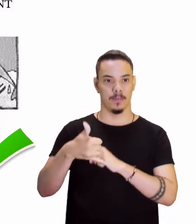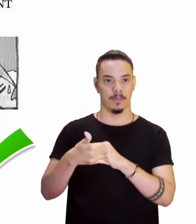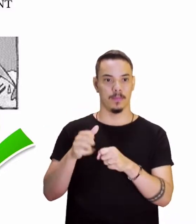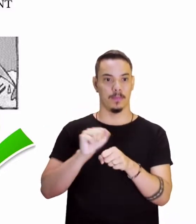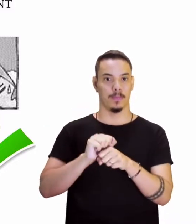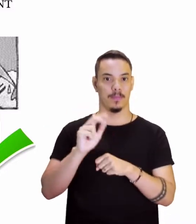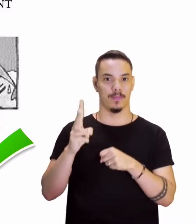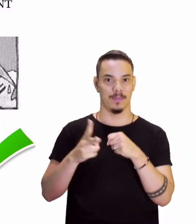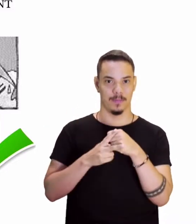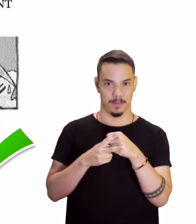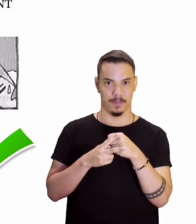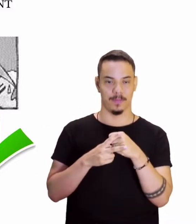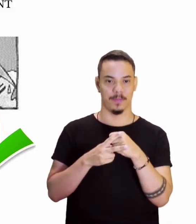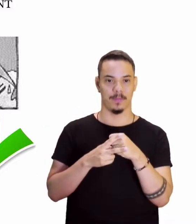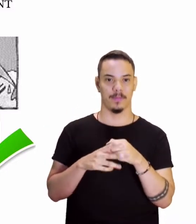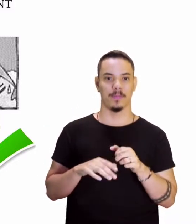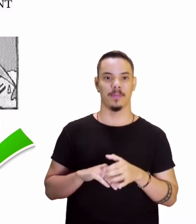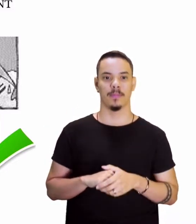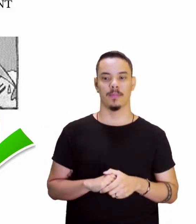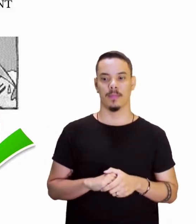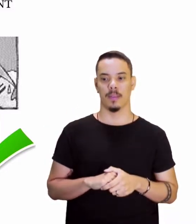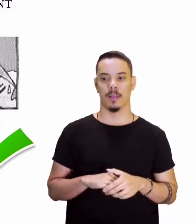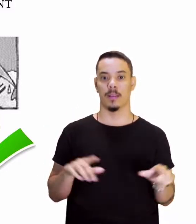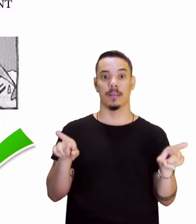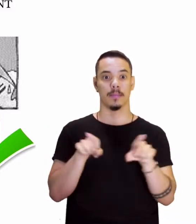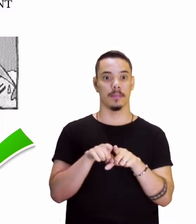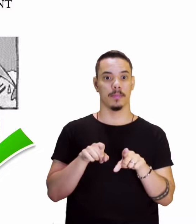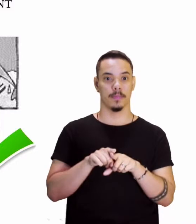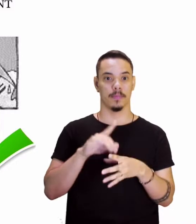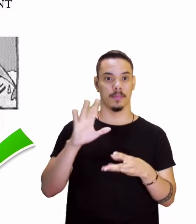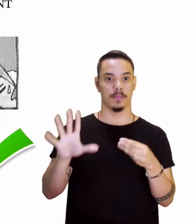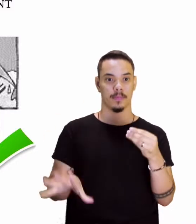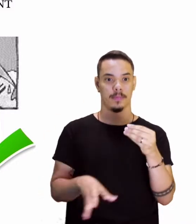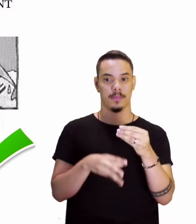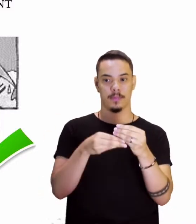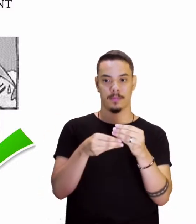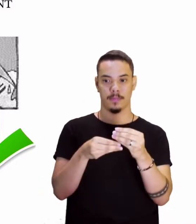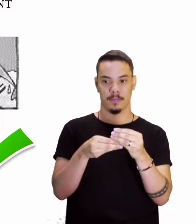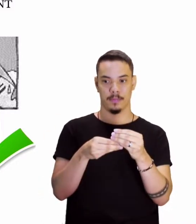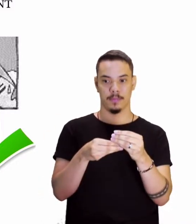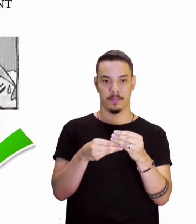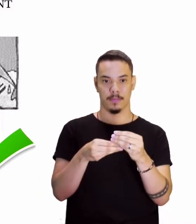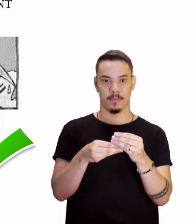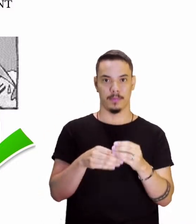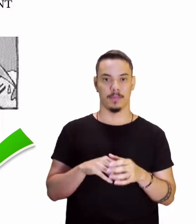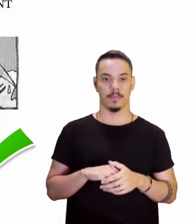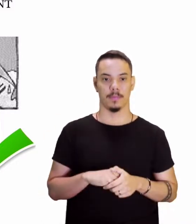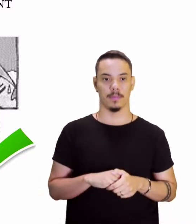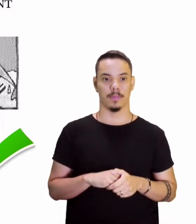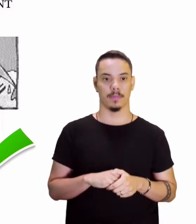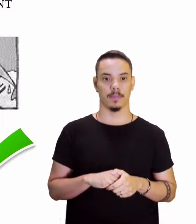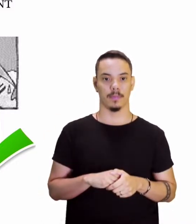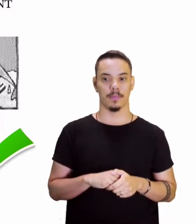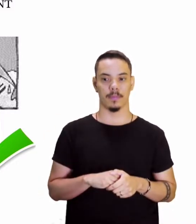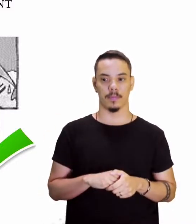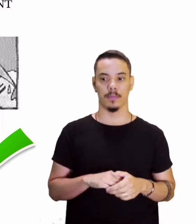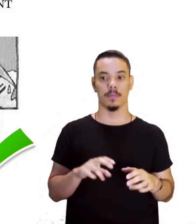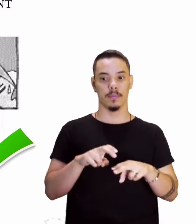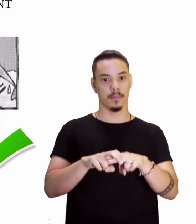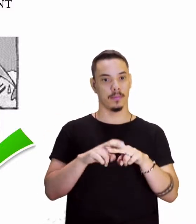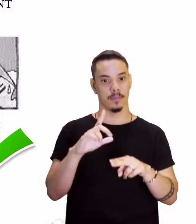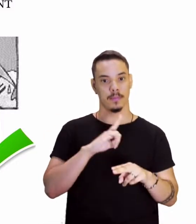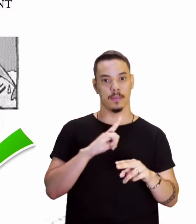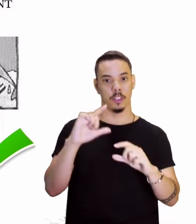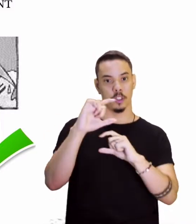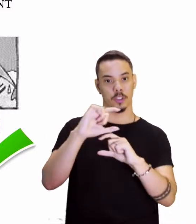e advérbio, tá? E o seu complemento, tá bom? Aqui tem uma tirinha